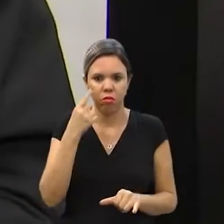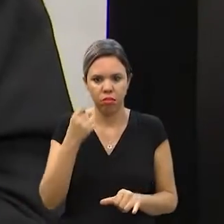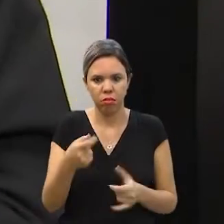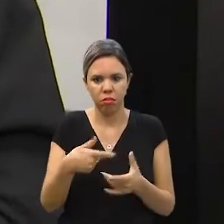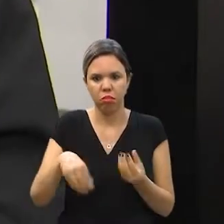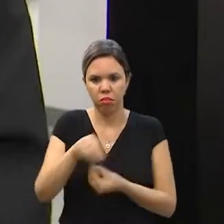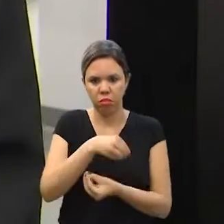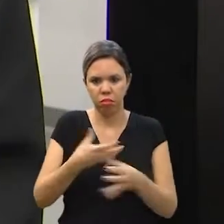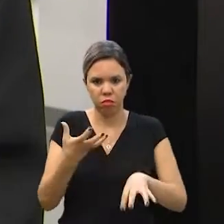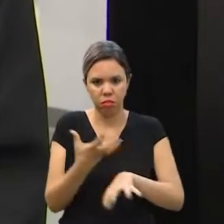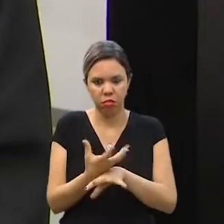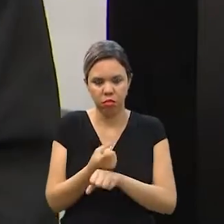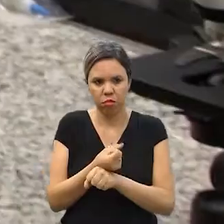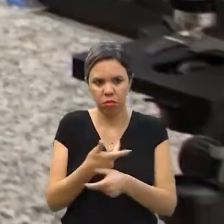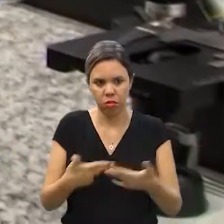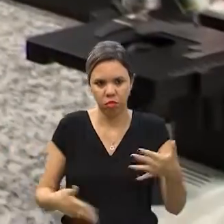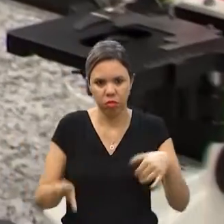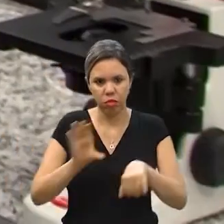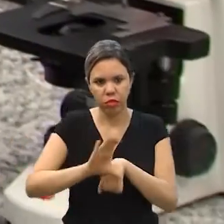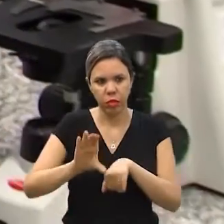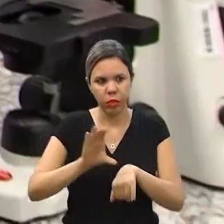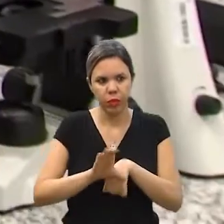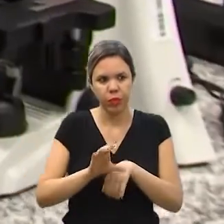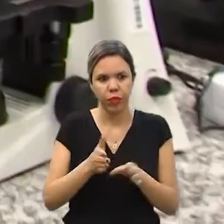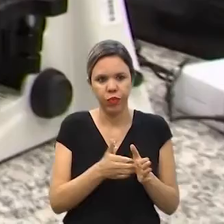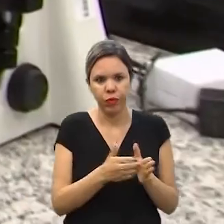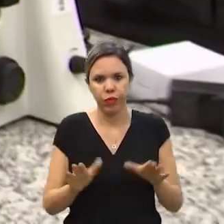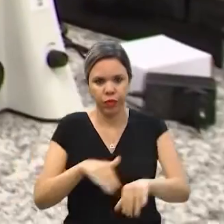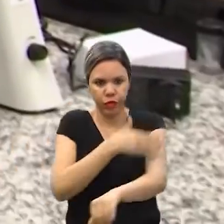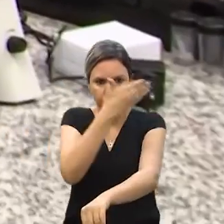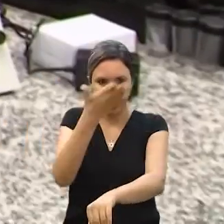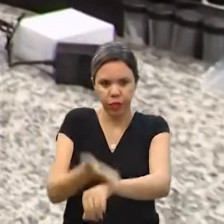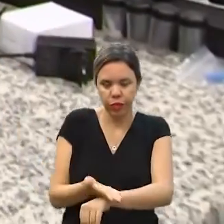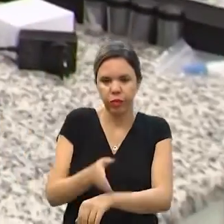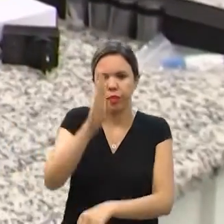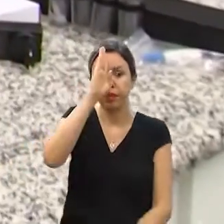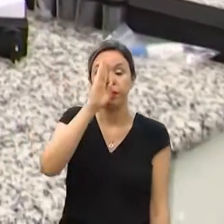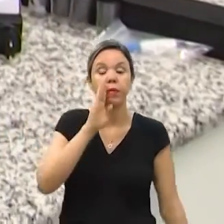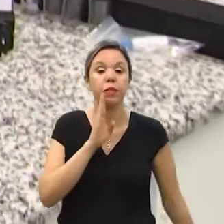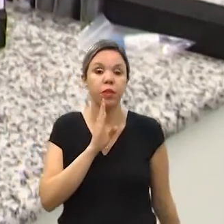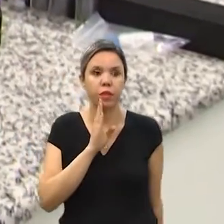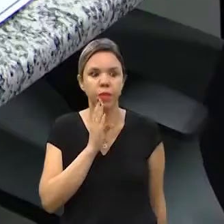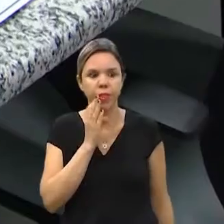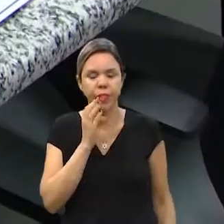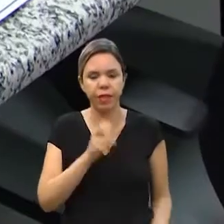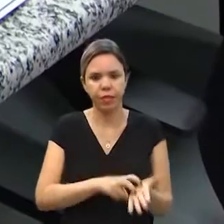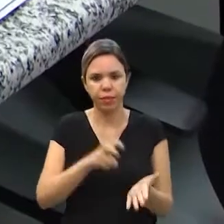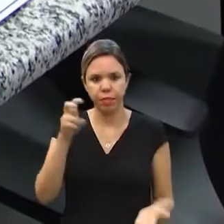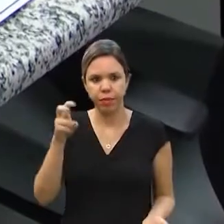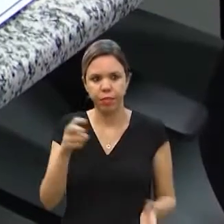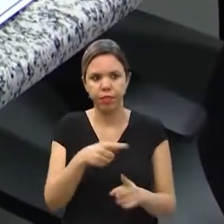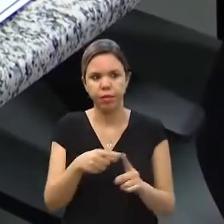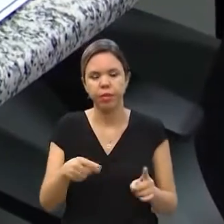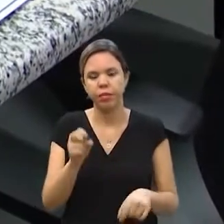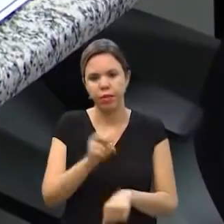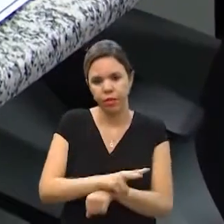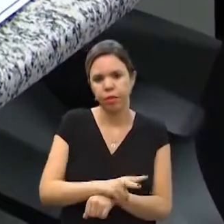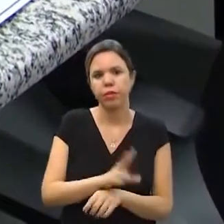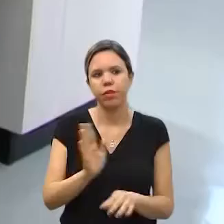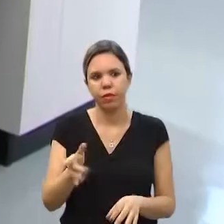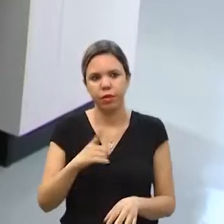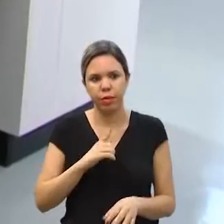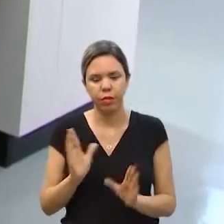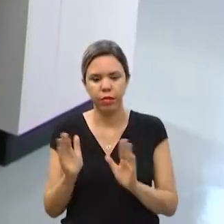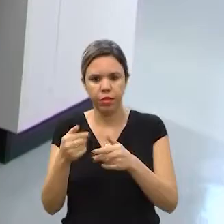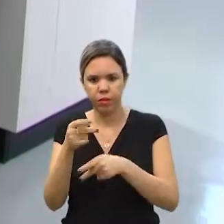bastante interdisciplinar. O curso será em período integral e é gratuito. Pelo menos metade das